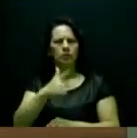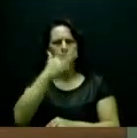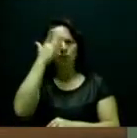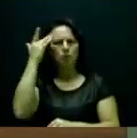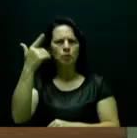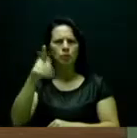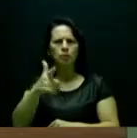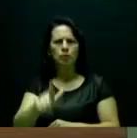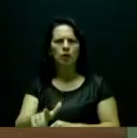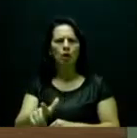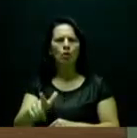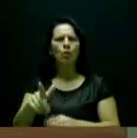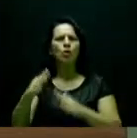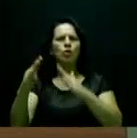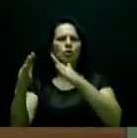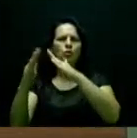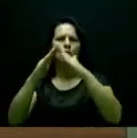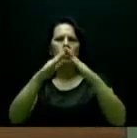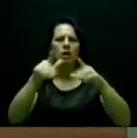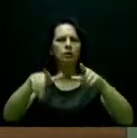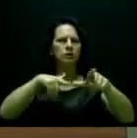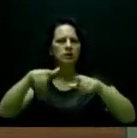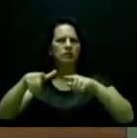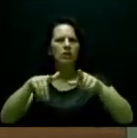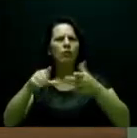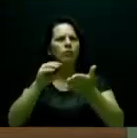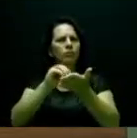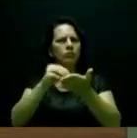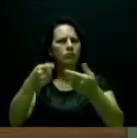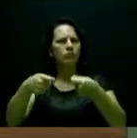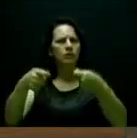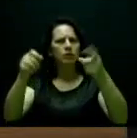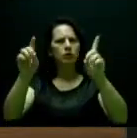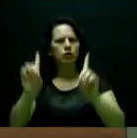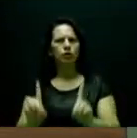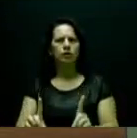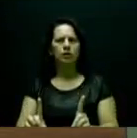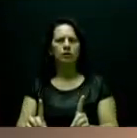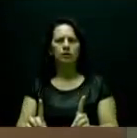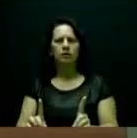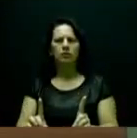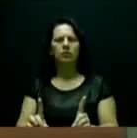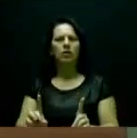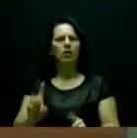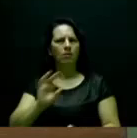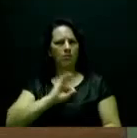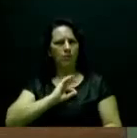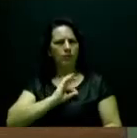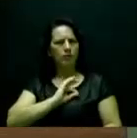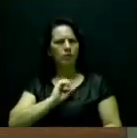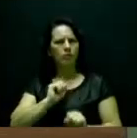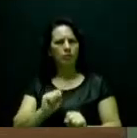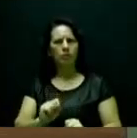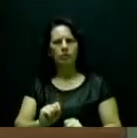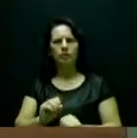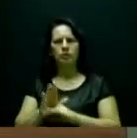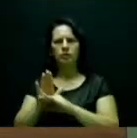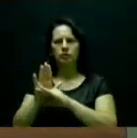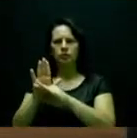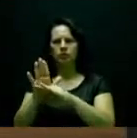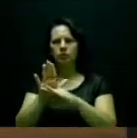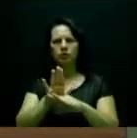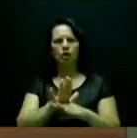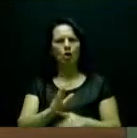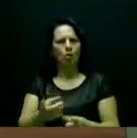têm onde morar e não têm trabalho, falta dignidade. E a prefeitura pode pensar nessa possibilidade, deve,